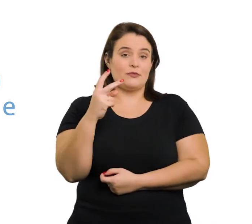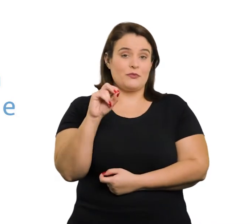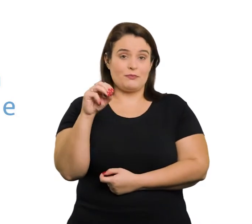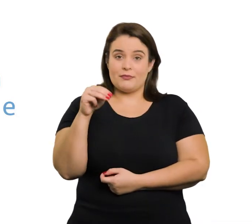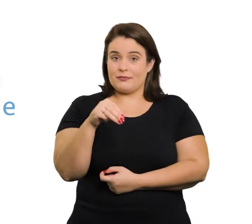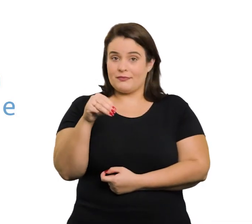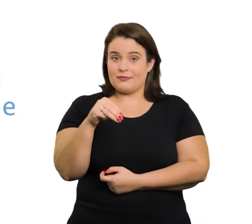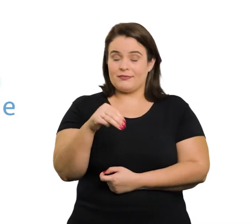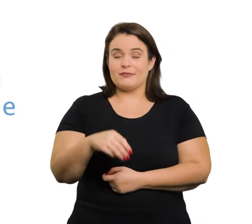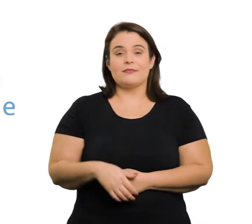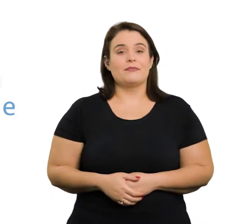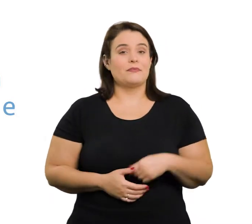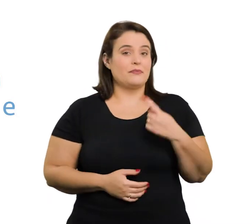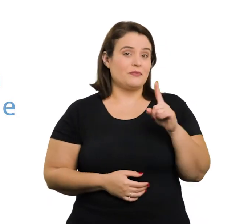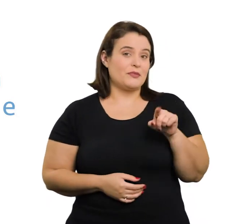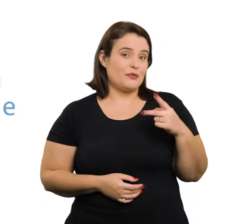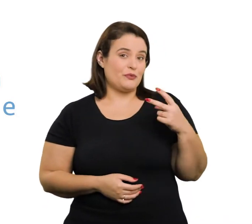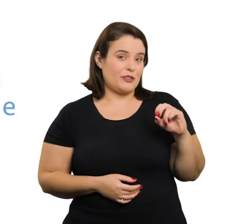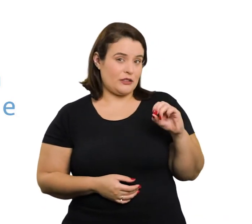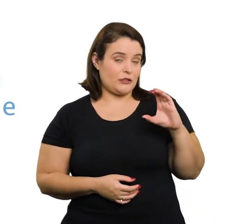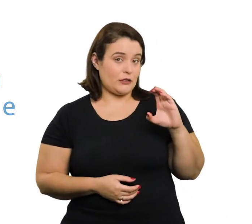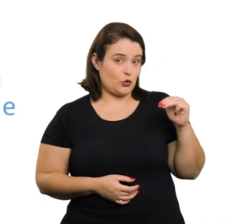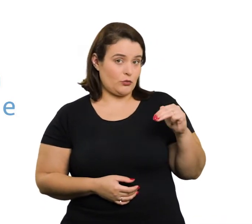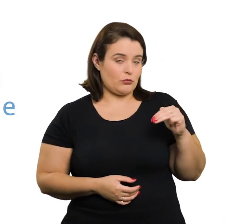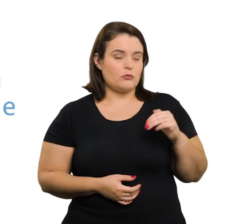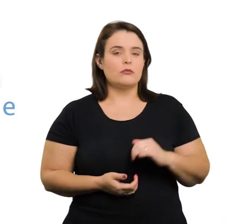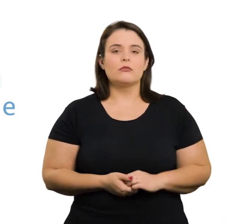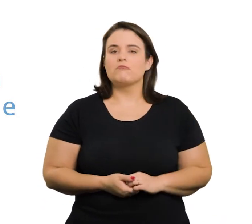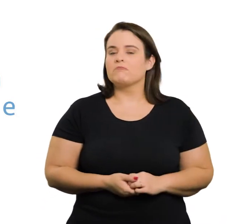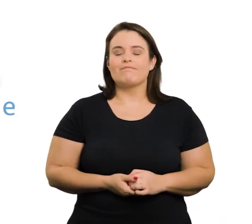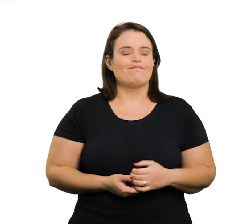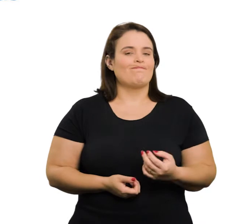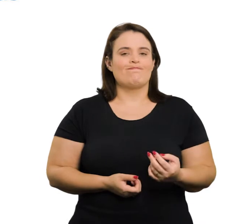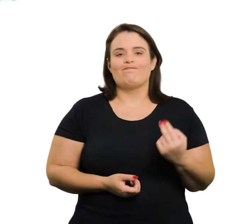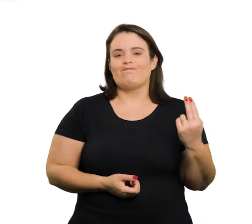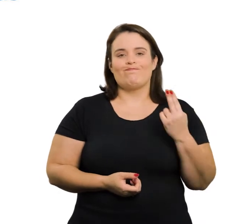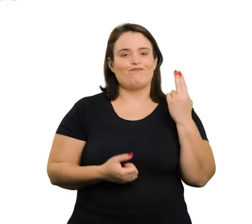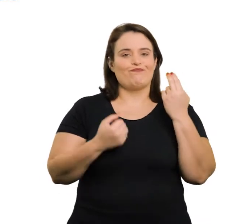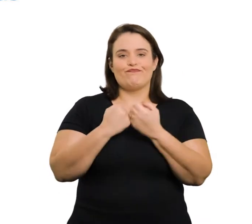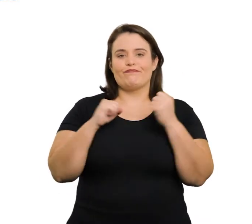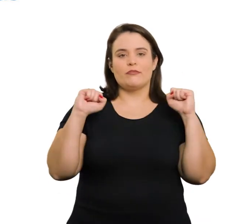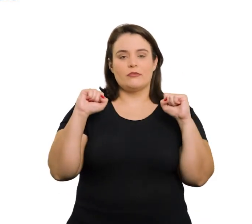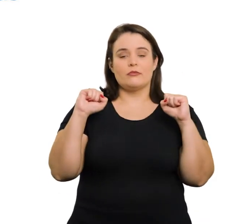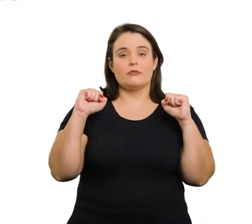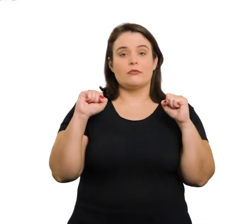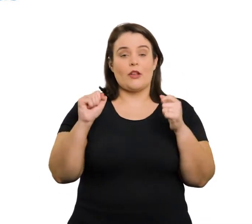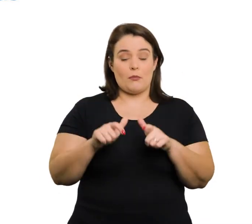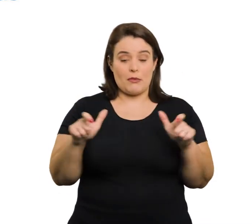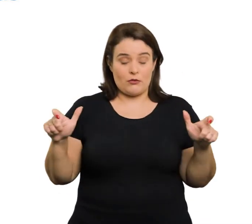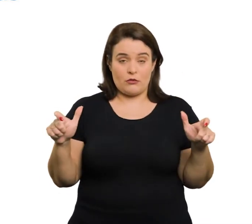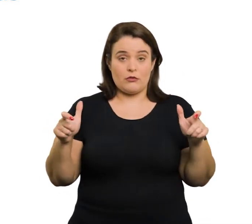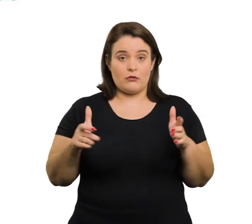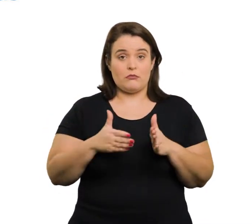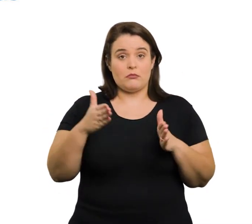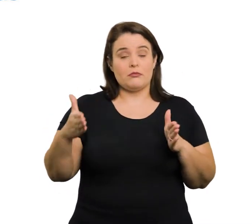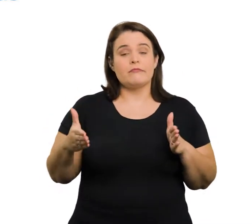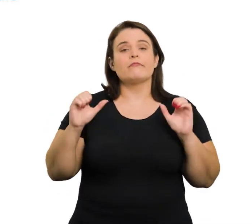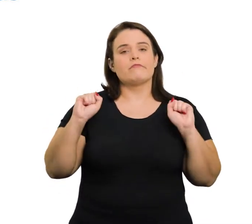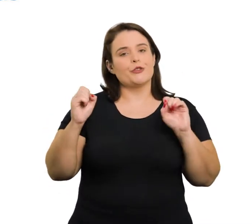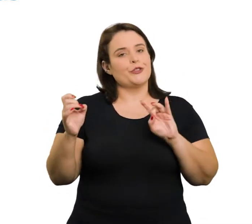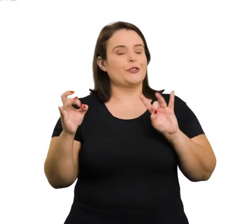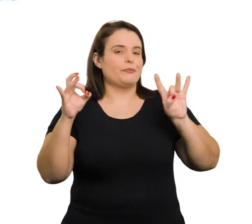de 1,20 metros, 1,20 metros, e não for possível a sua